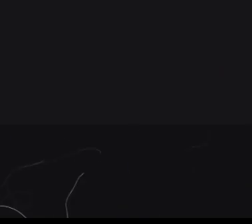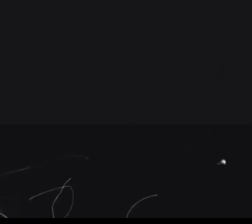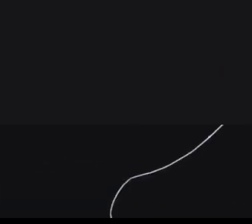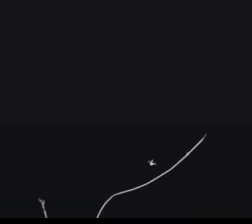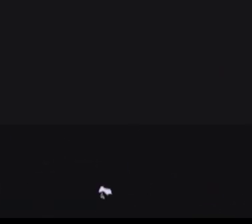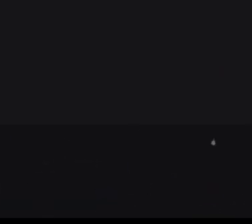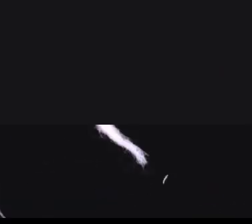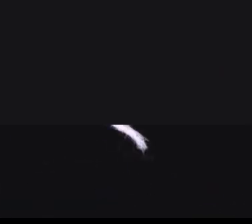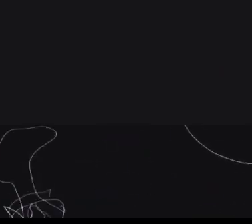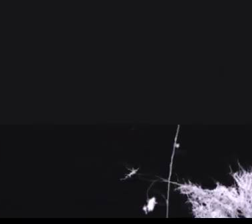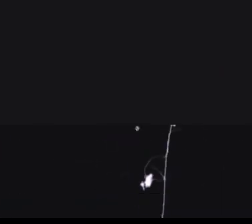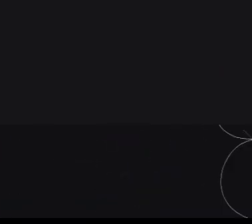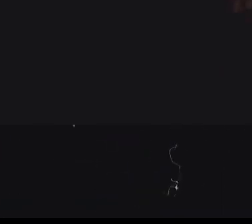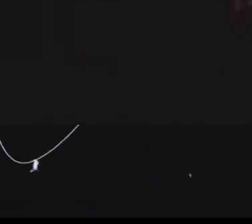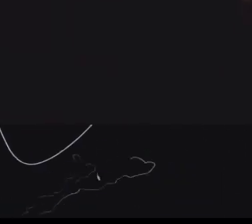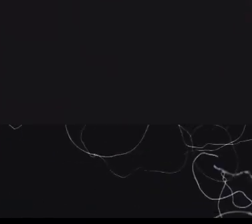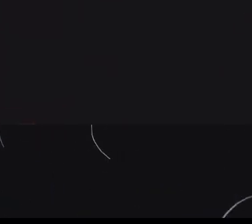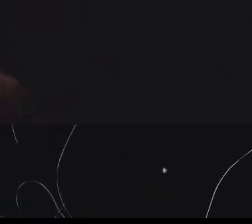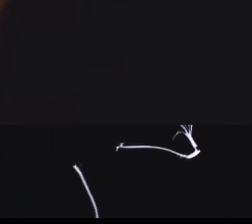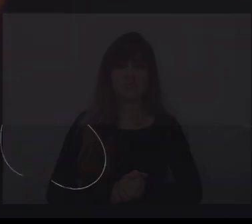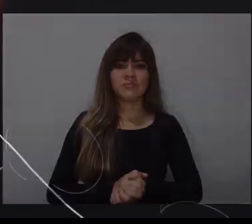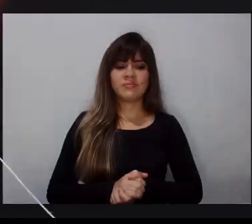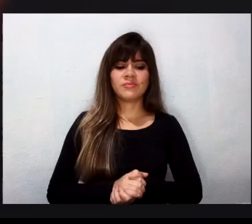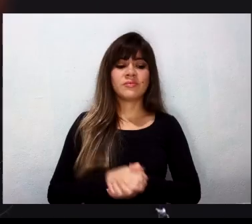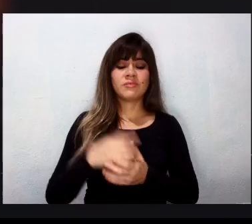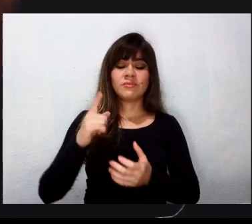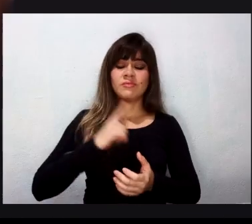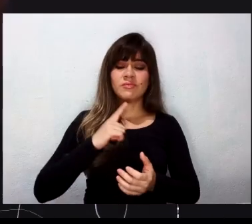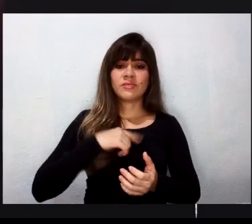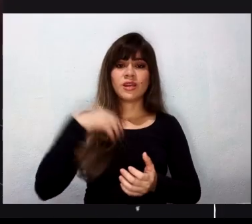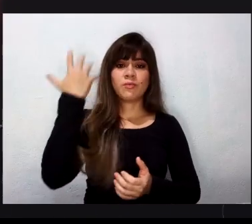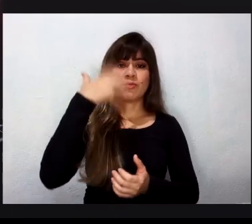sobre caixotes de madeira, dois músicos se apresentam.